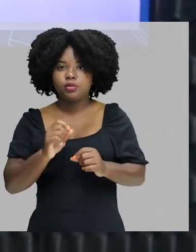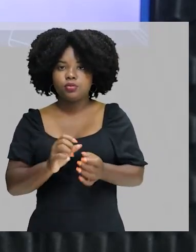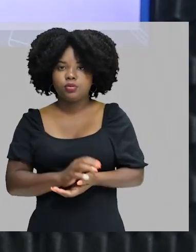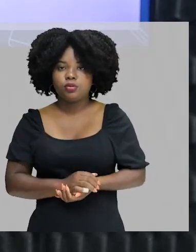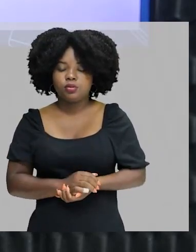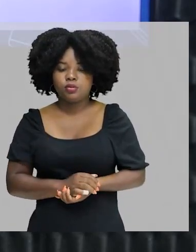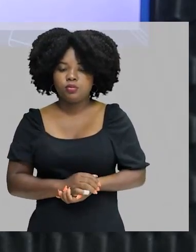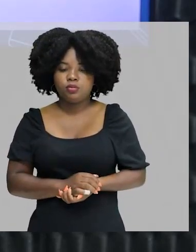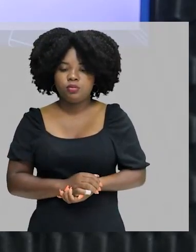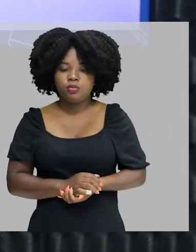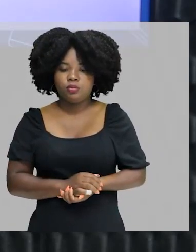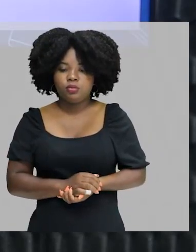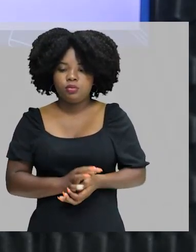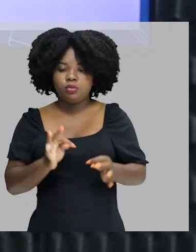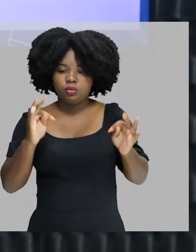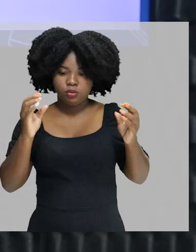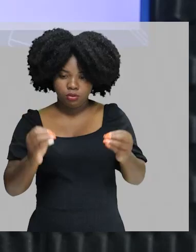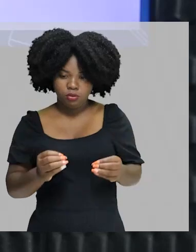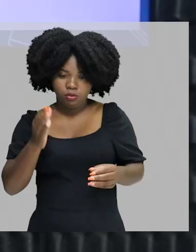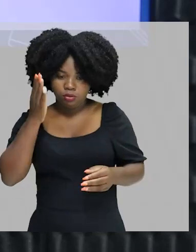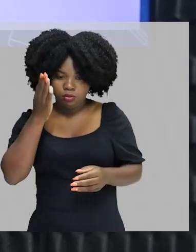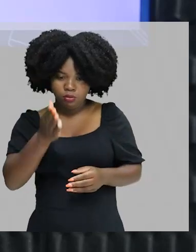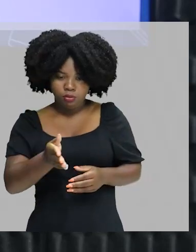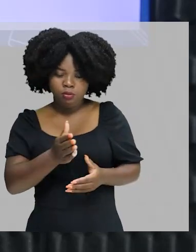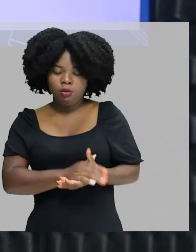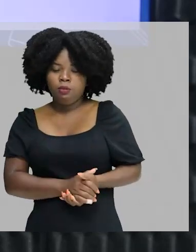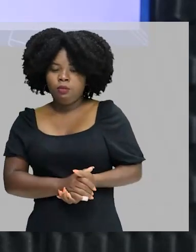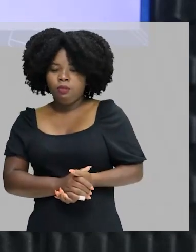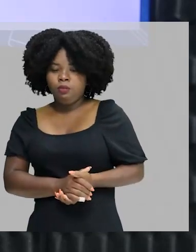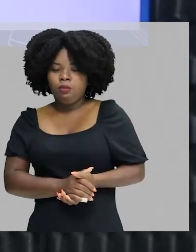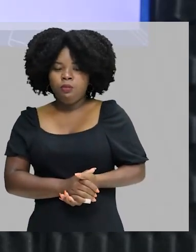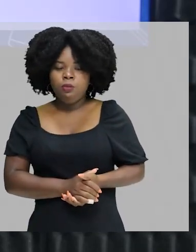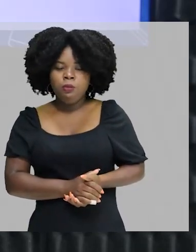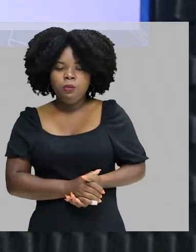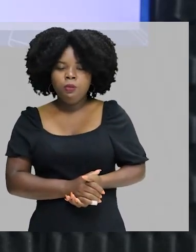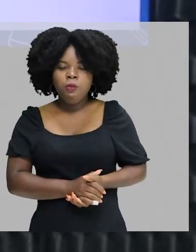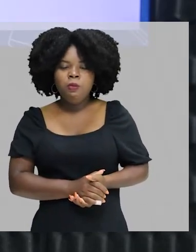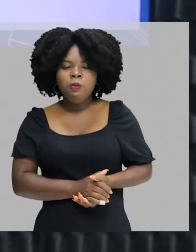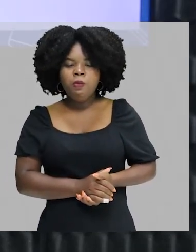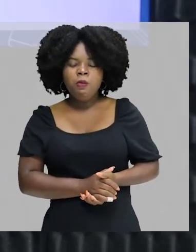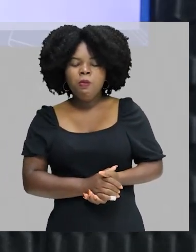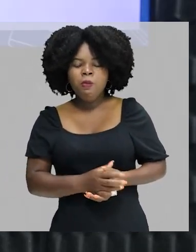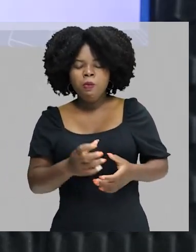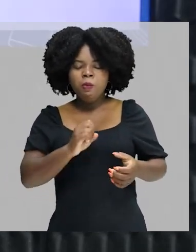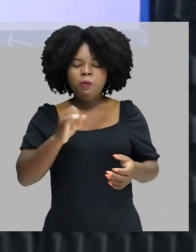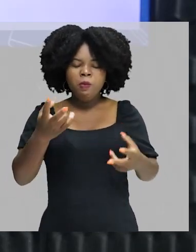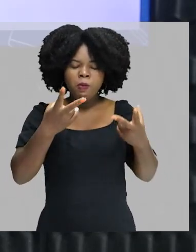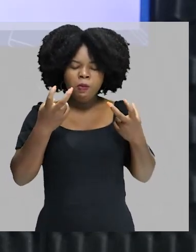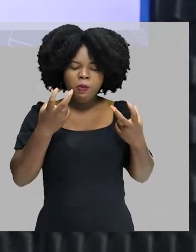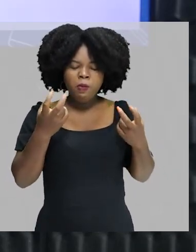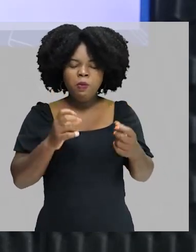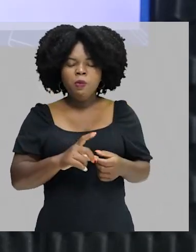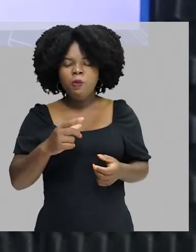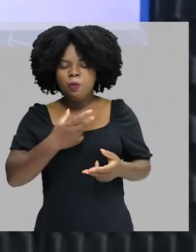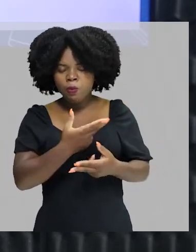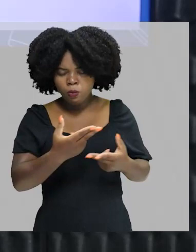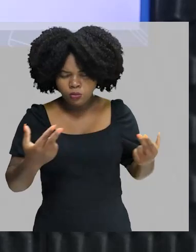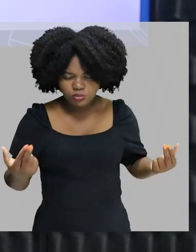essas ligações estão em todas as direções. Então, na verdade, se você observar aqui, vamos ter